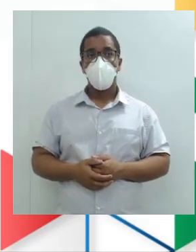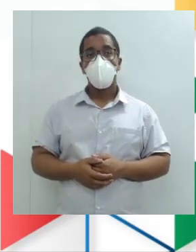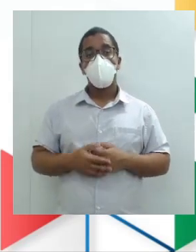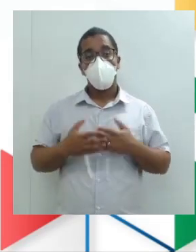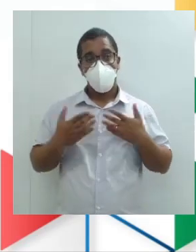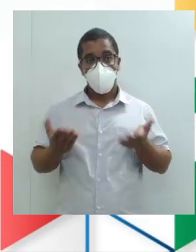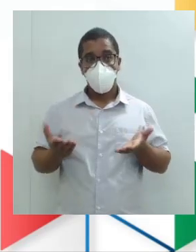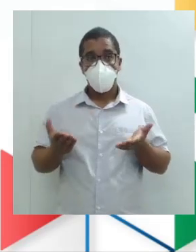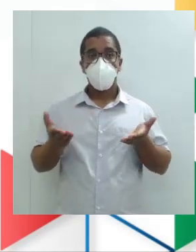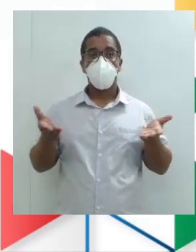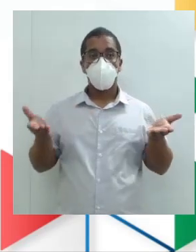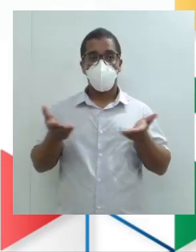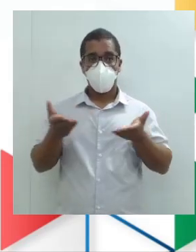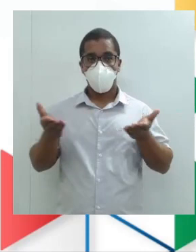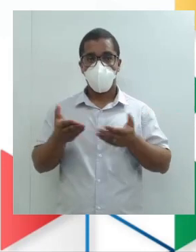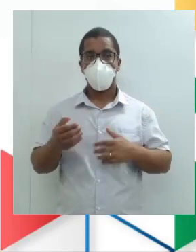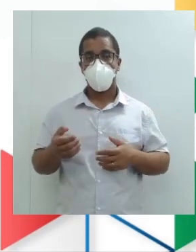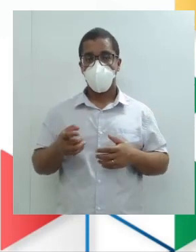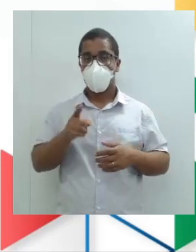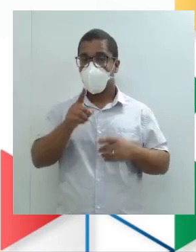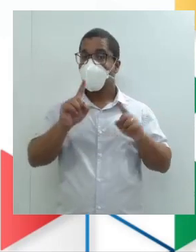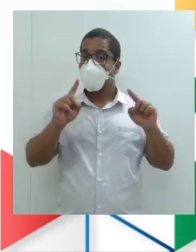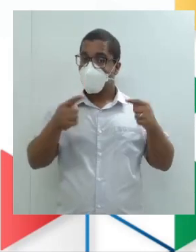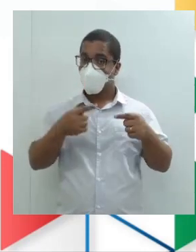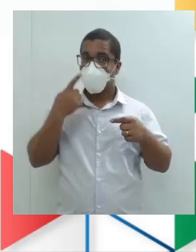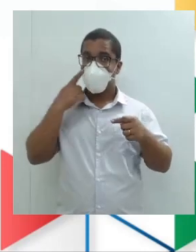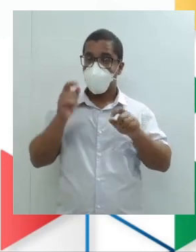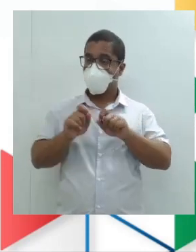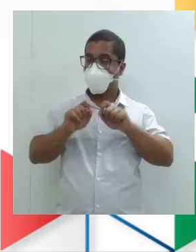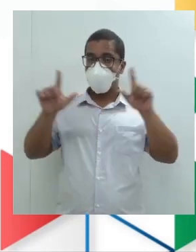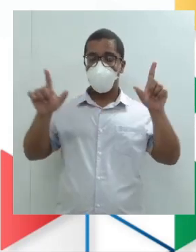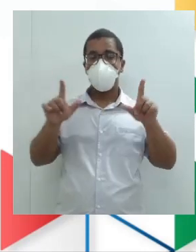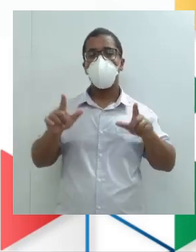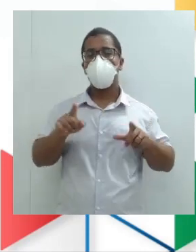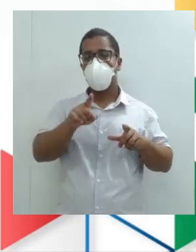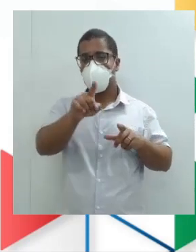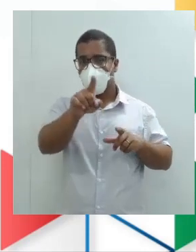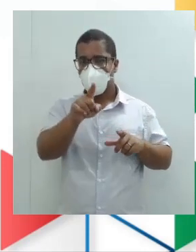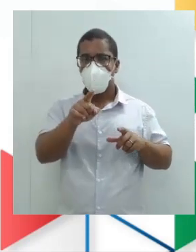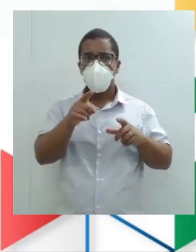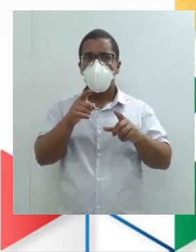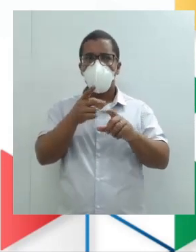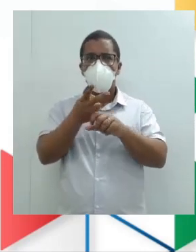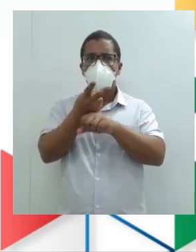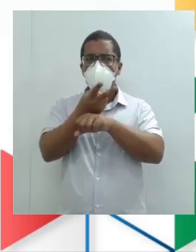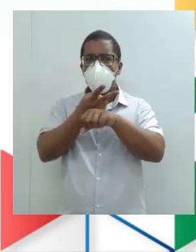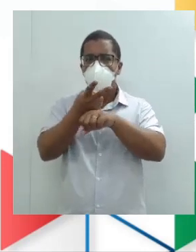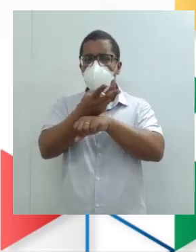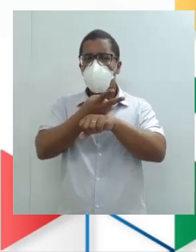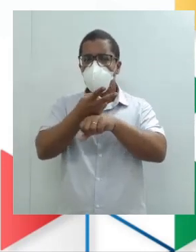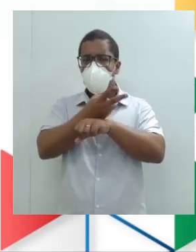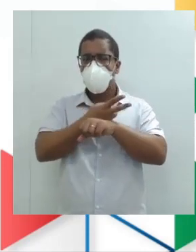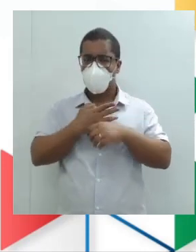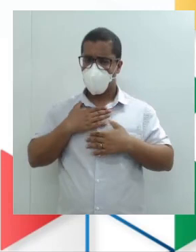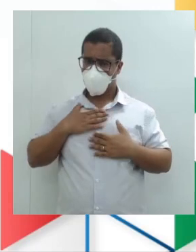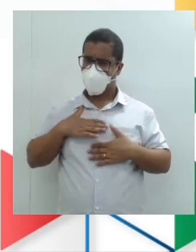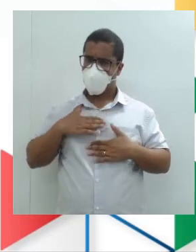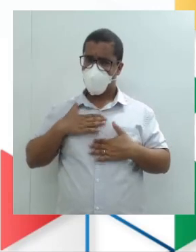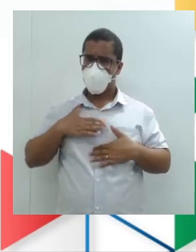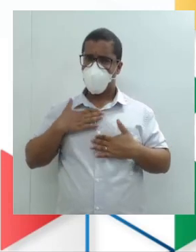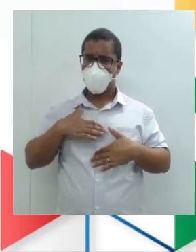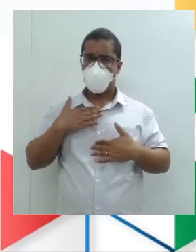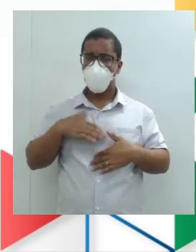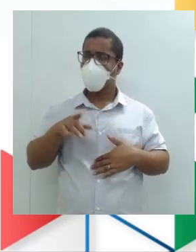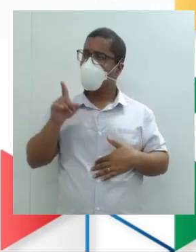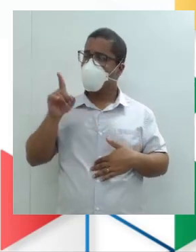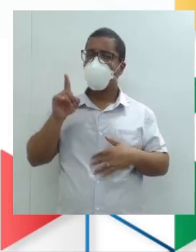E agora, olha só o desafio que apareceu na tela aí para vocês. Presta bem atenção, com calma, tá?